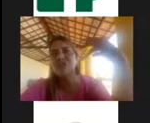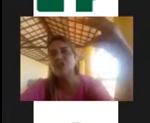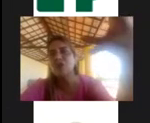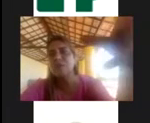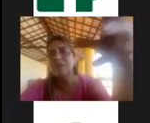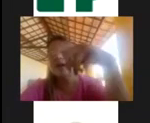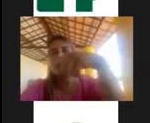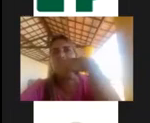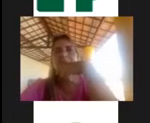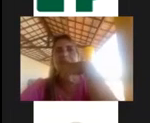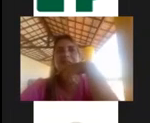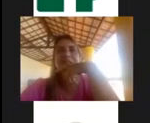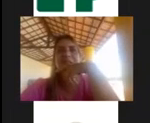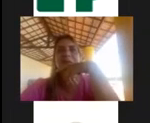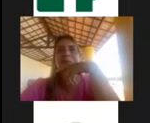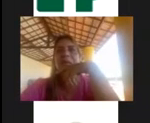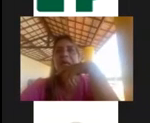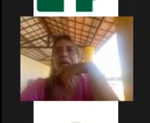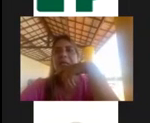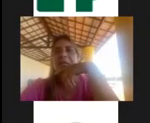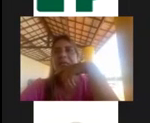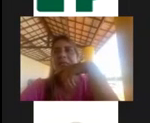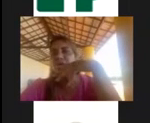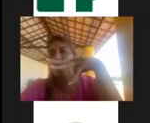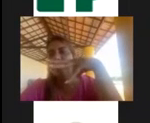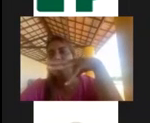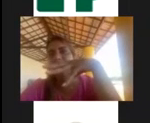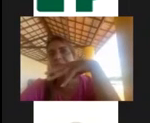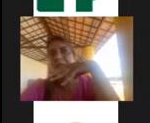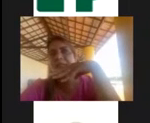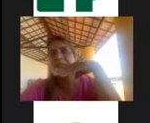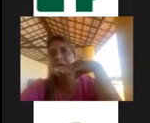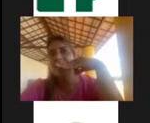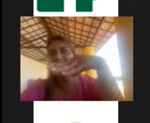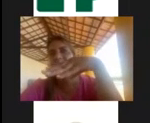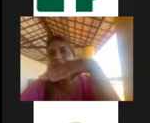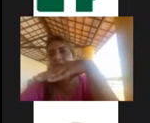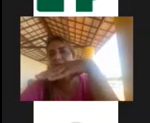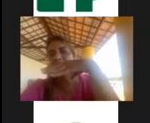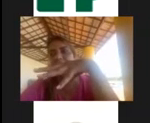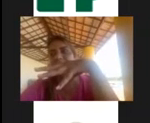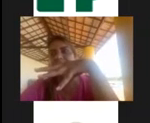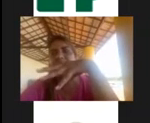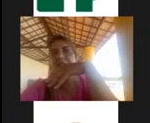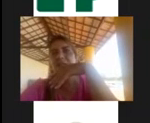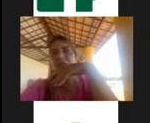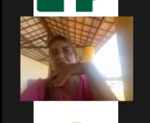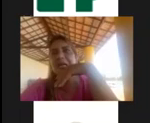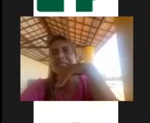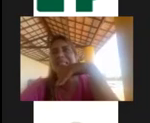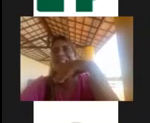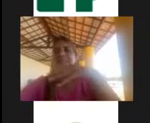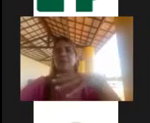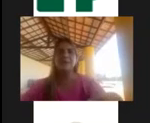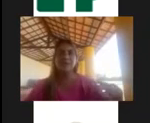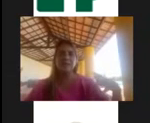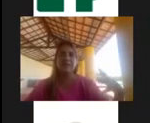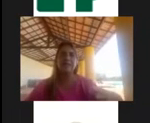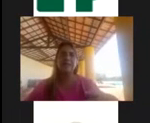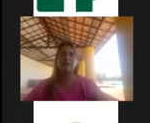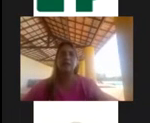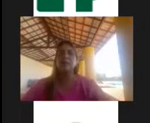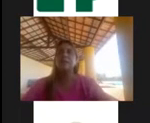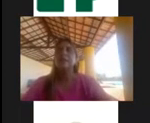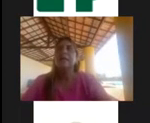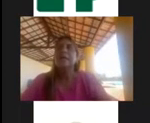as instituições privadas de mediação, né, nas cortes americanas, antes do início das audiências judiciais, elas estão presentes